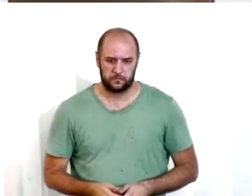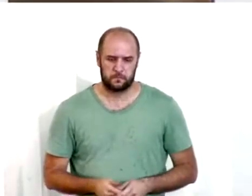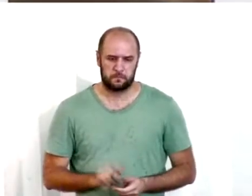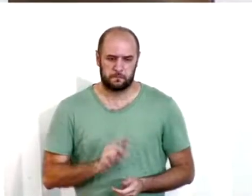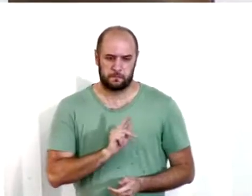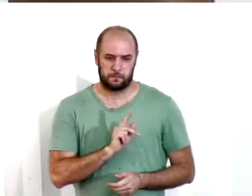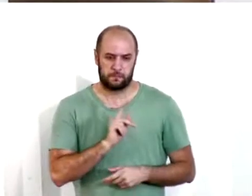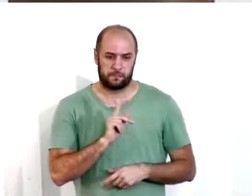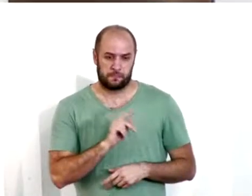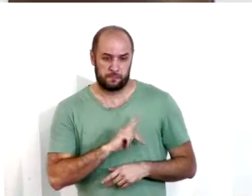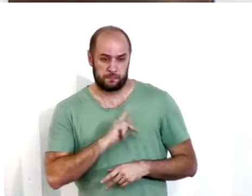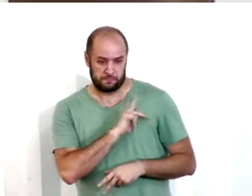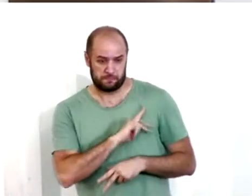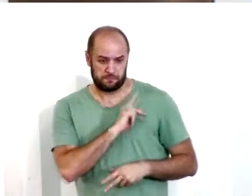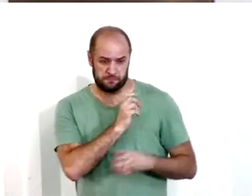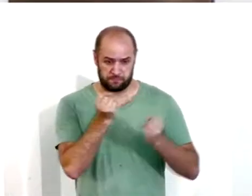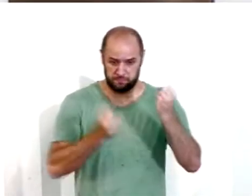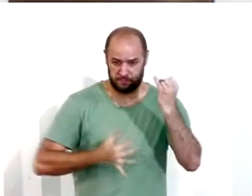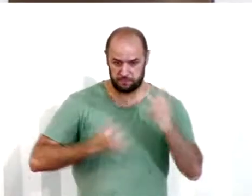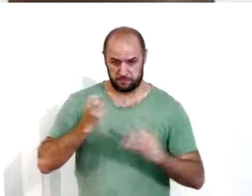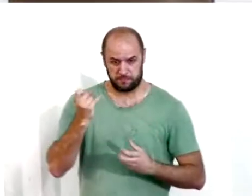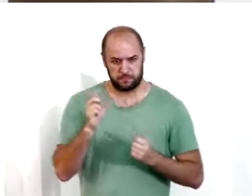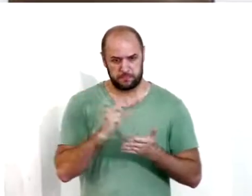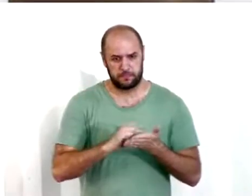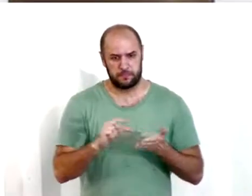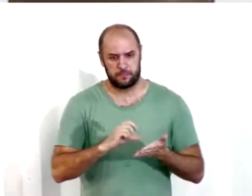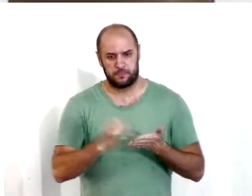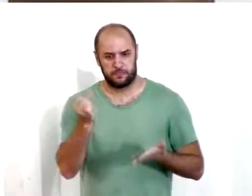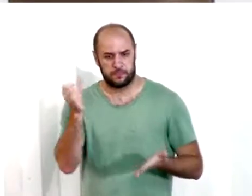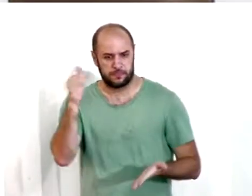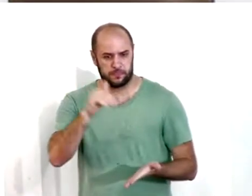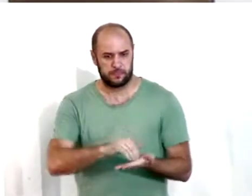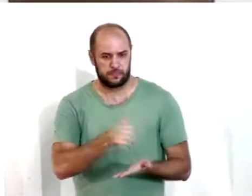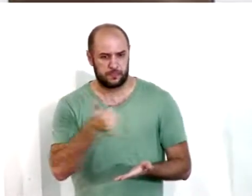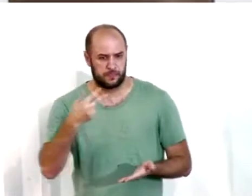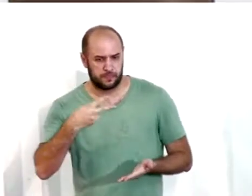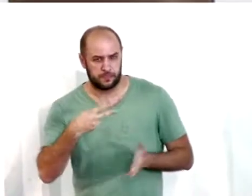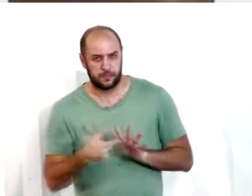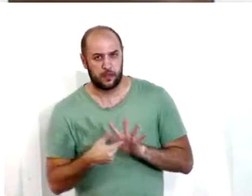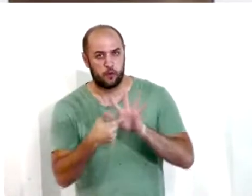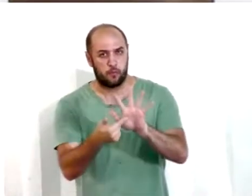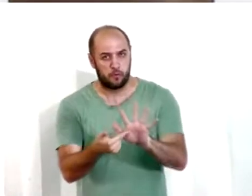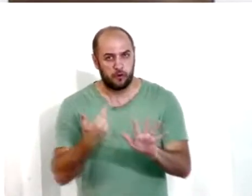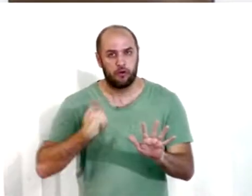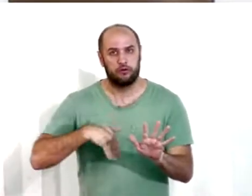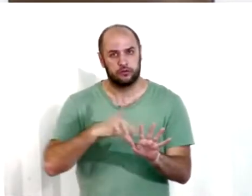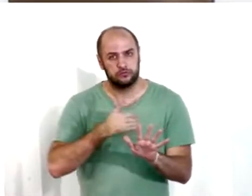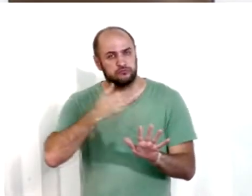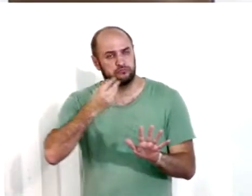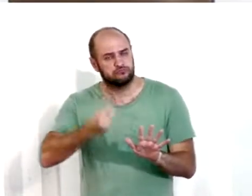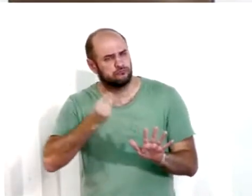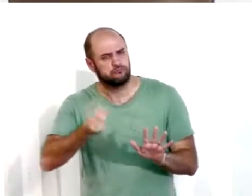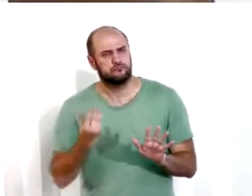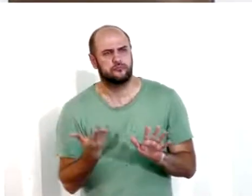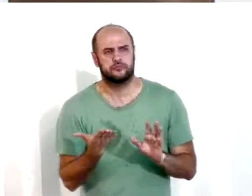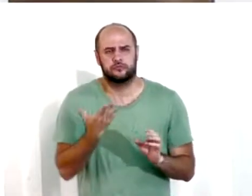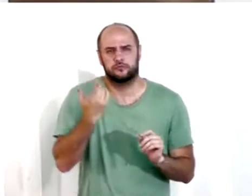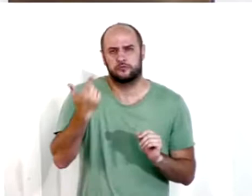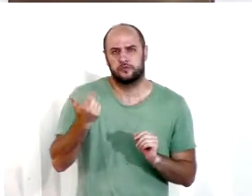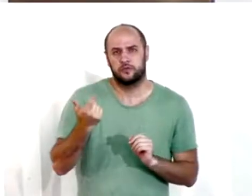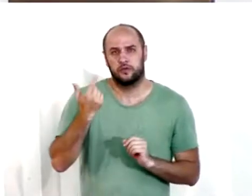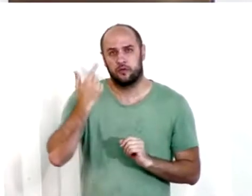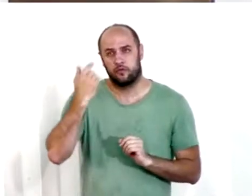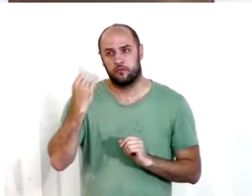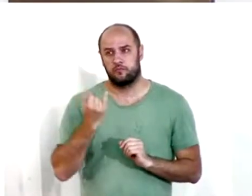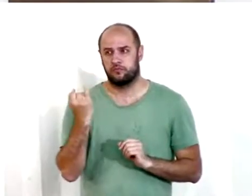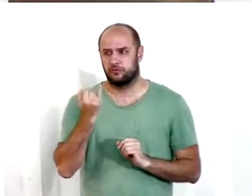vai trabalhar os versos de 6 a 12, mostrando para nós, então, a obra do Filho. E, em primeiro lugar, eu